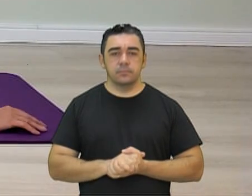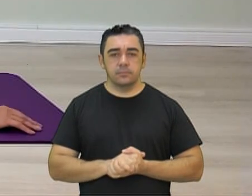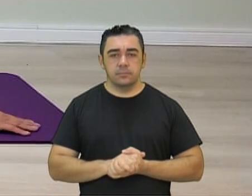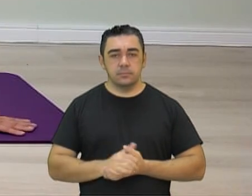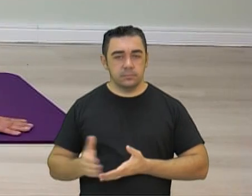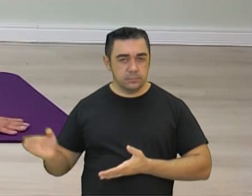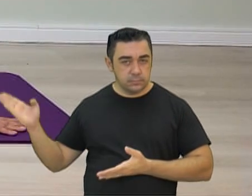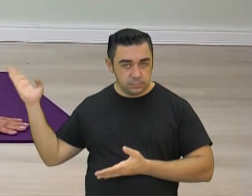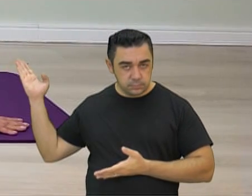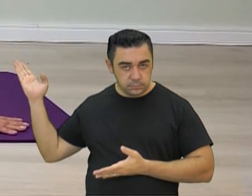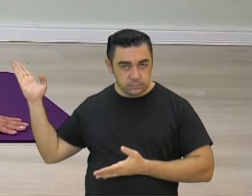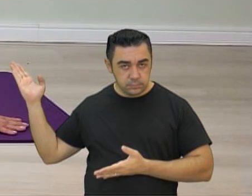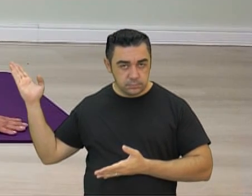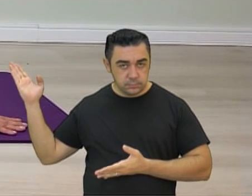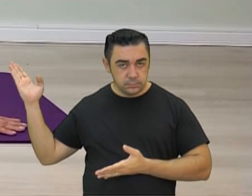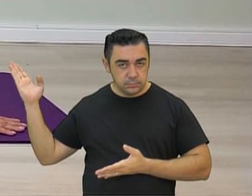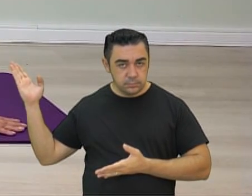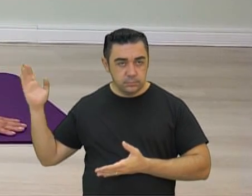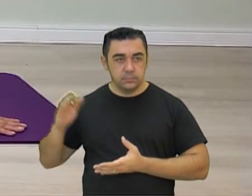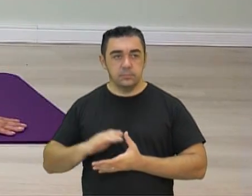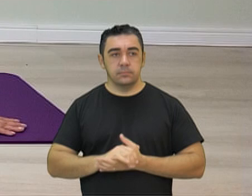E descansa atrás.